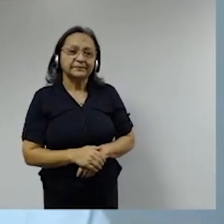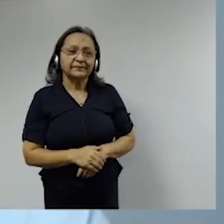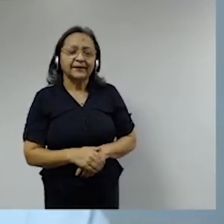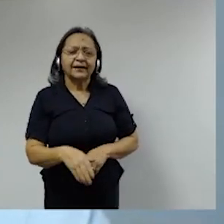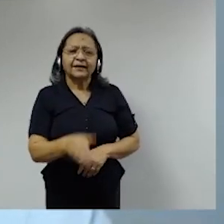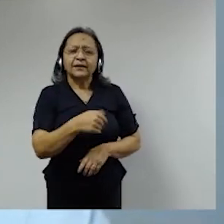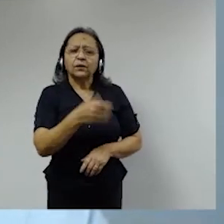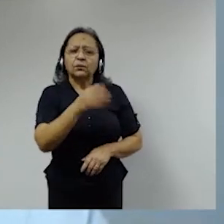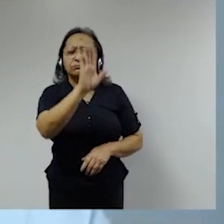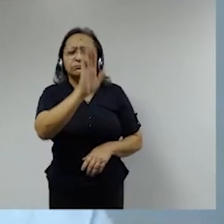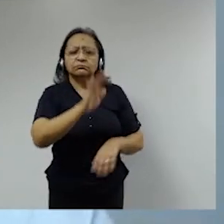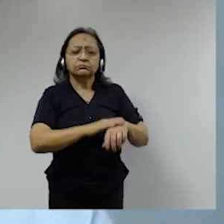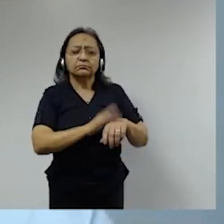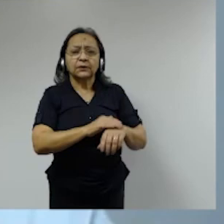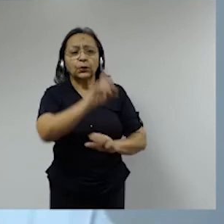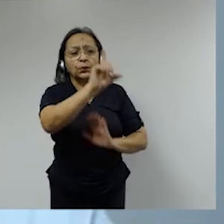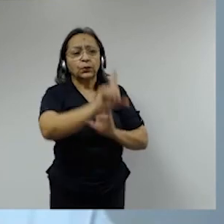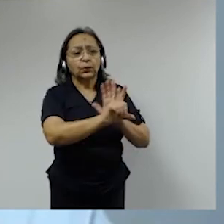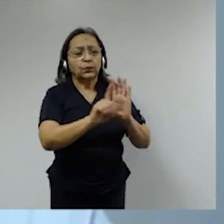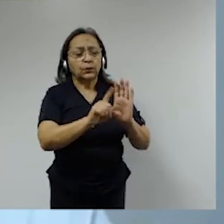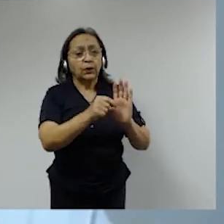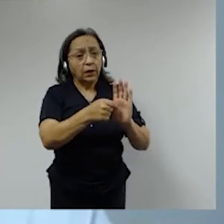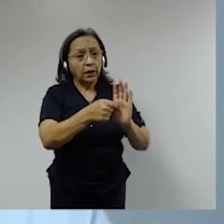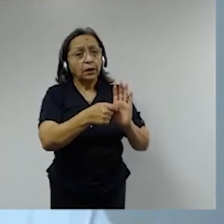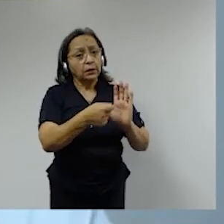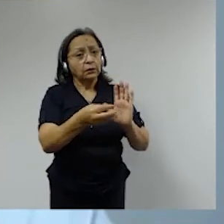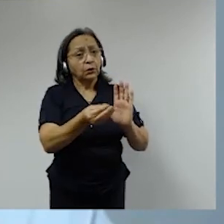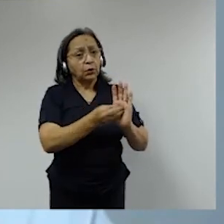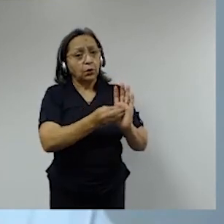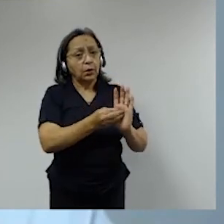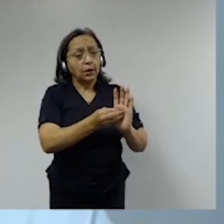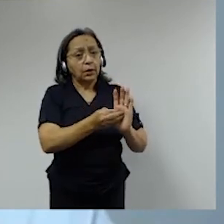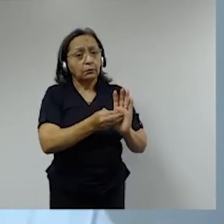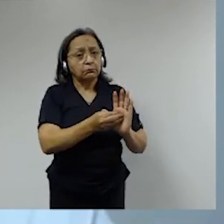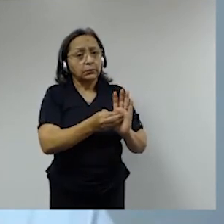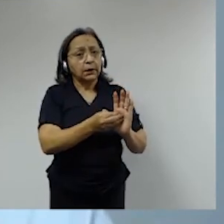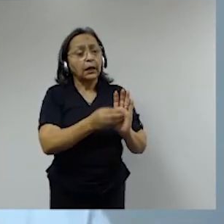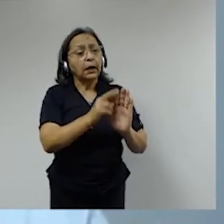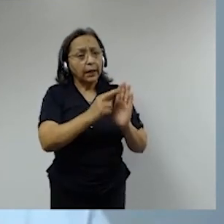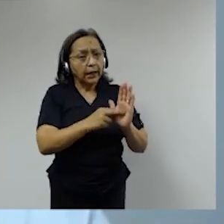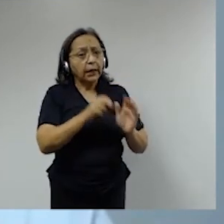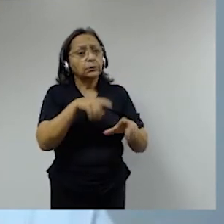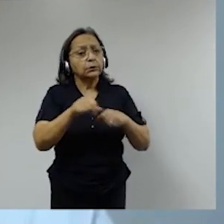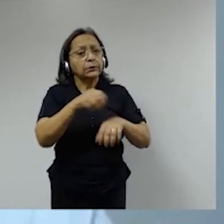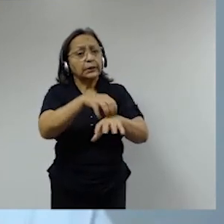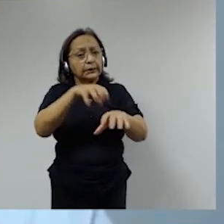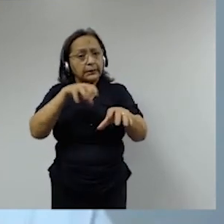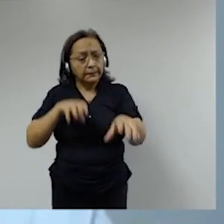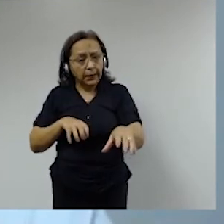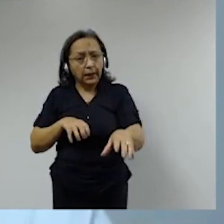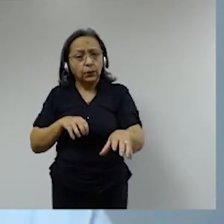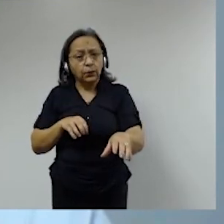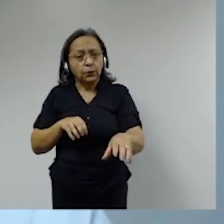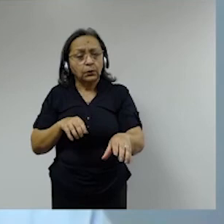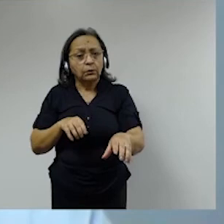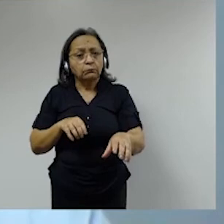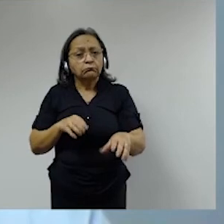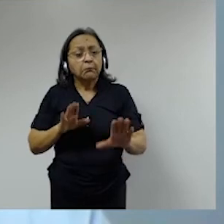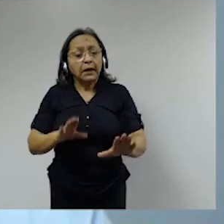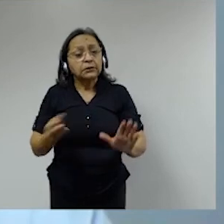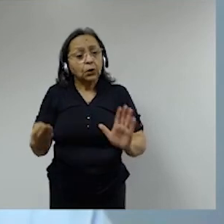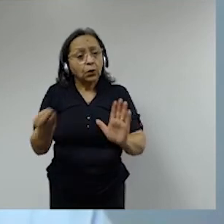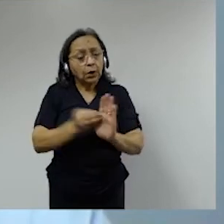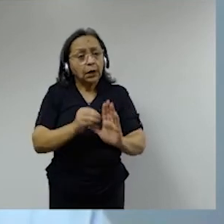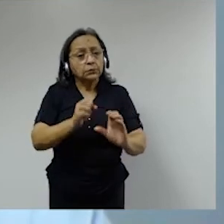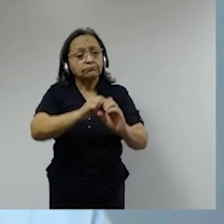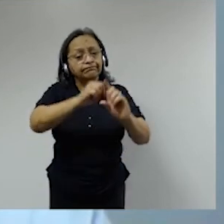O legislador ele estabelece o teletrabalho dando todas as características de um